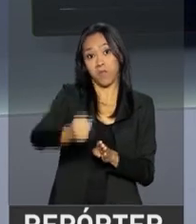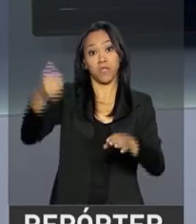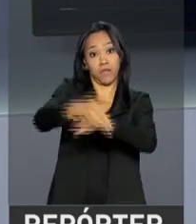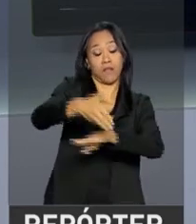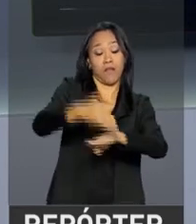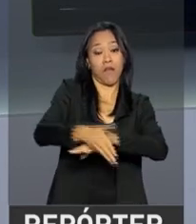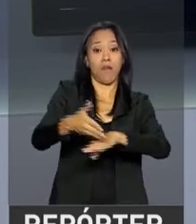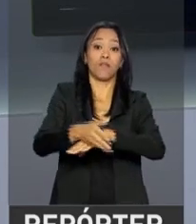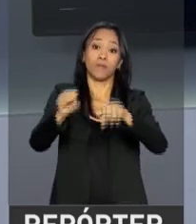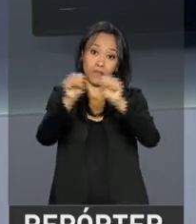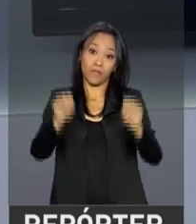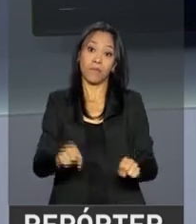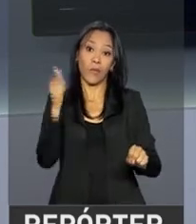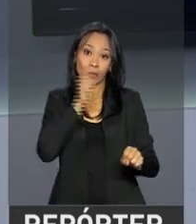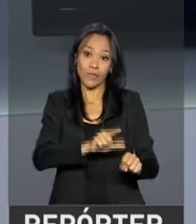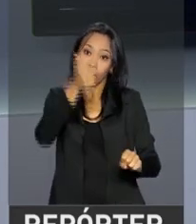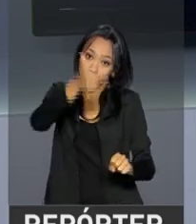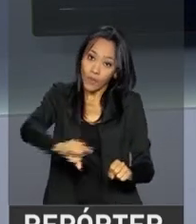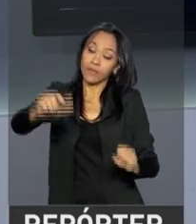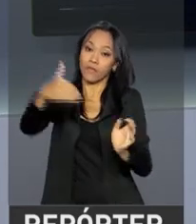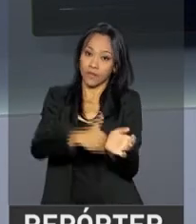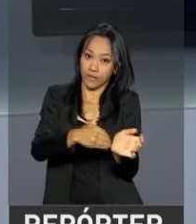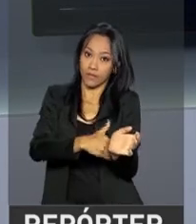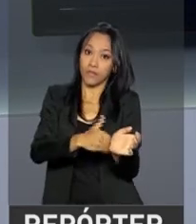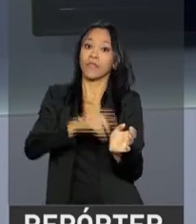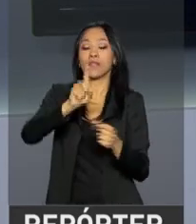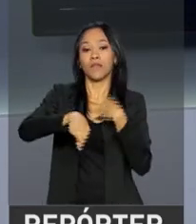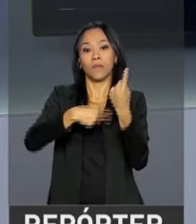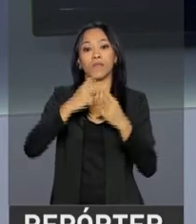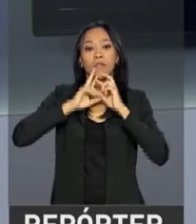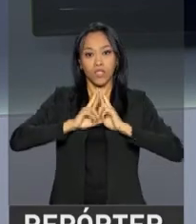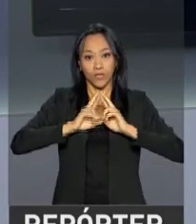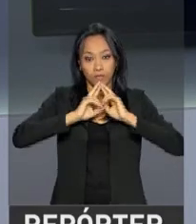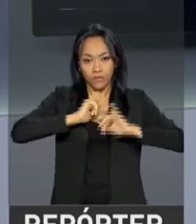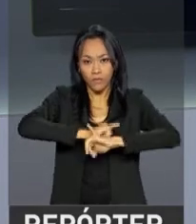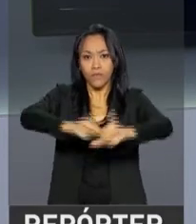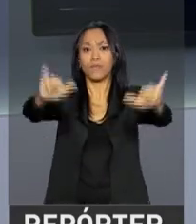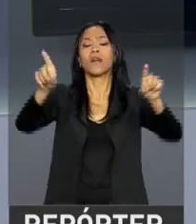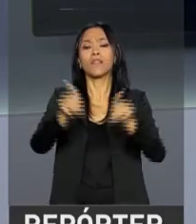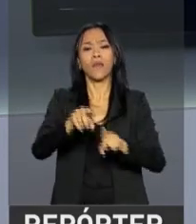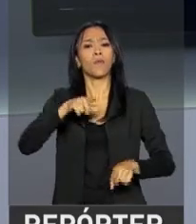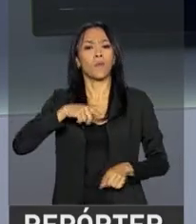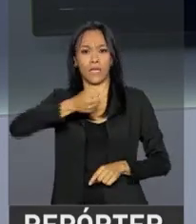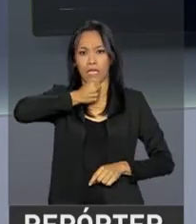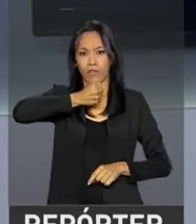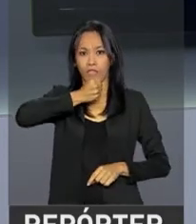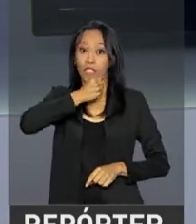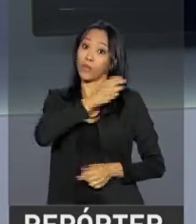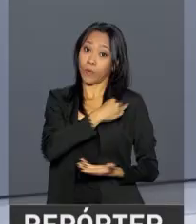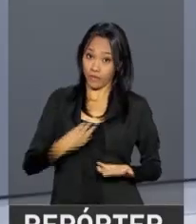participante para recuperar esse acesso no mesmo horário da liberação do resultado do enem está prevista uma entrevista coletiva com o ministro da